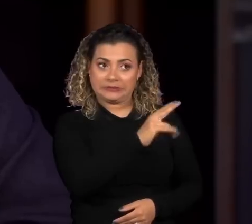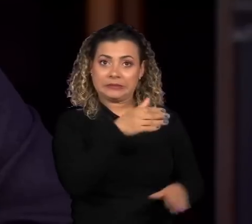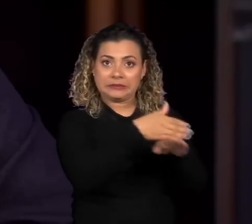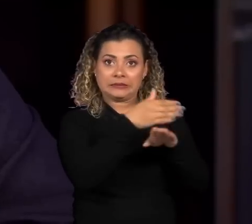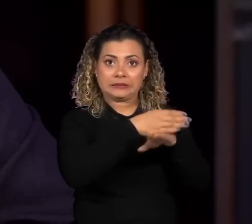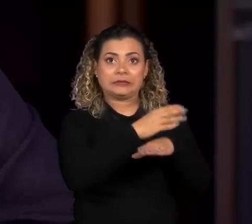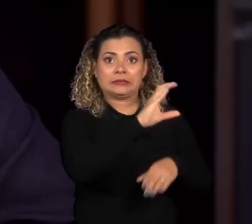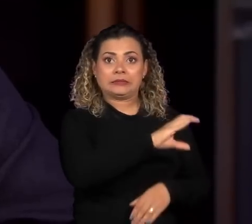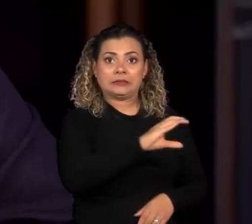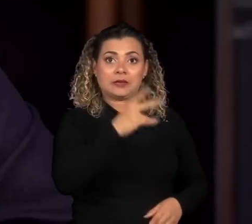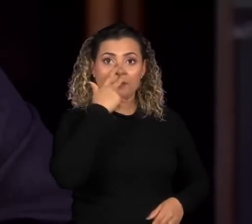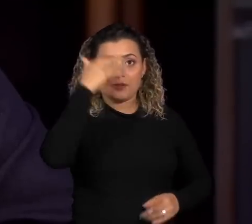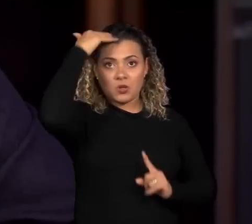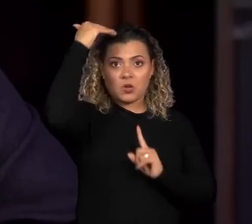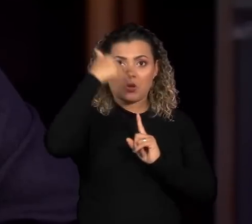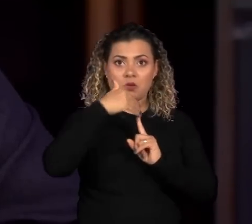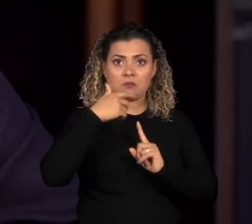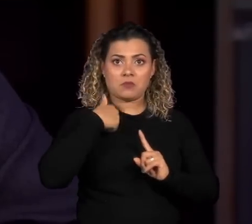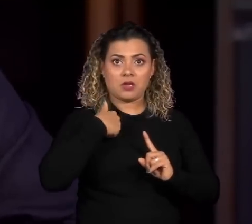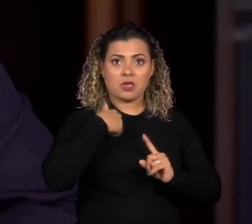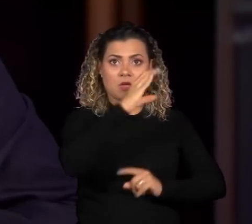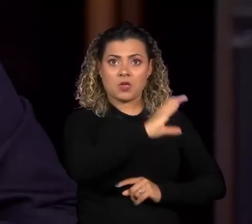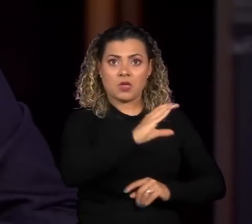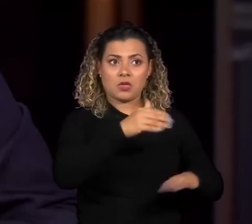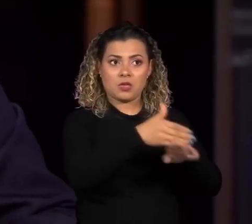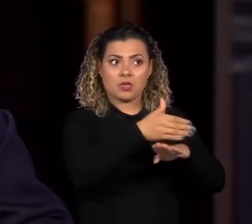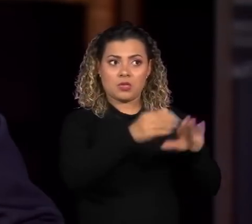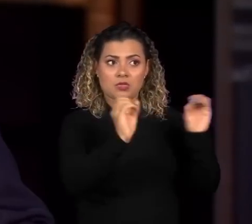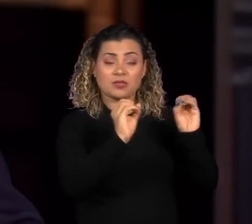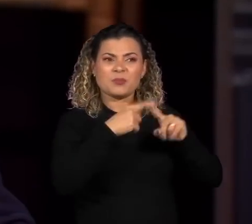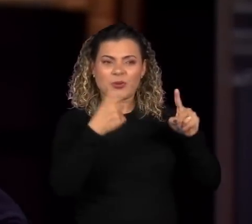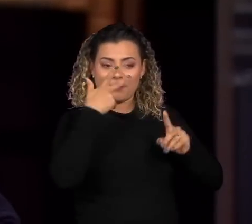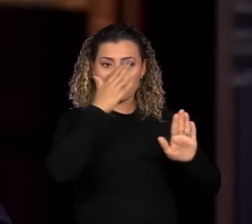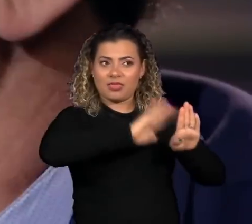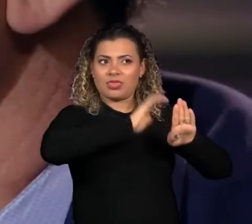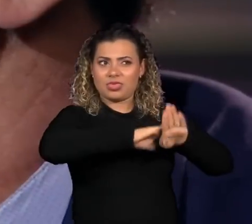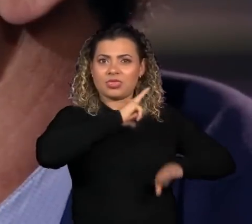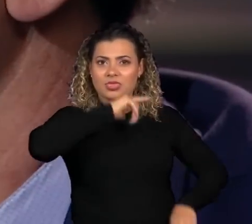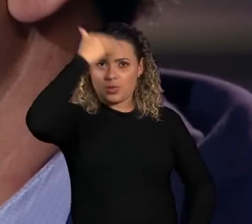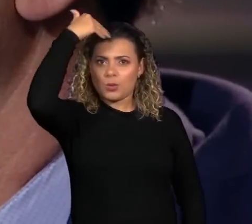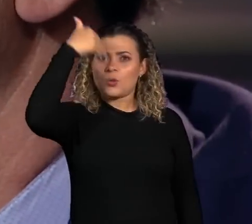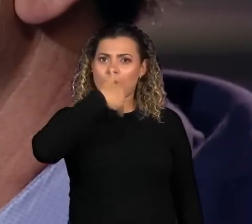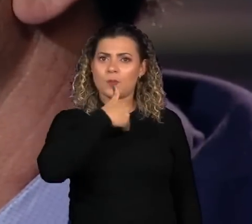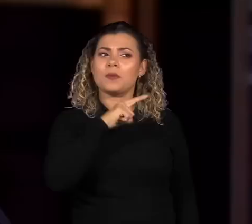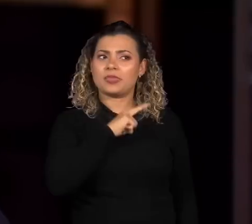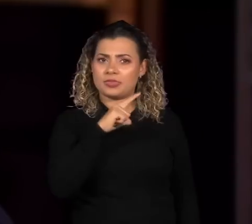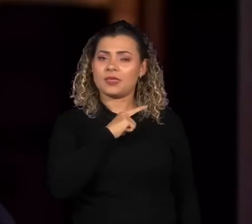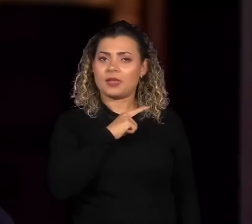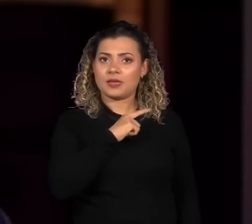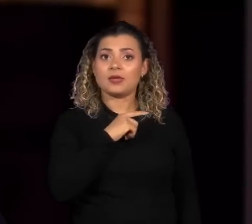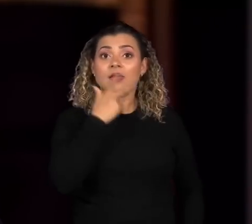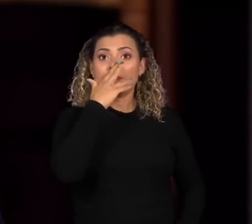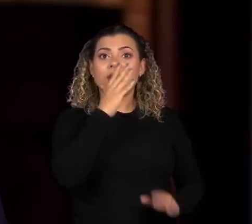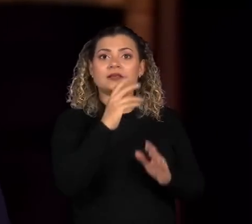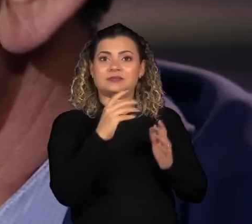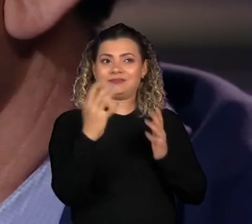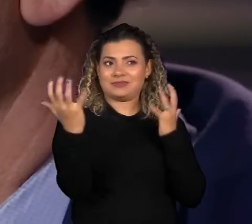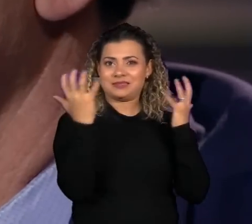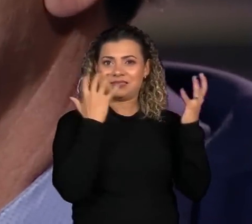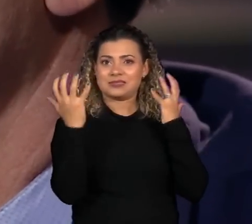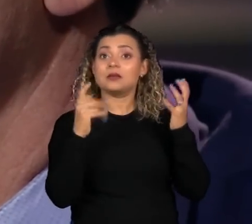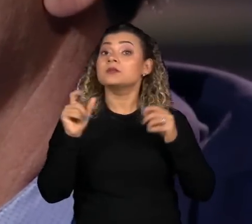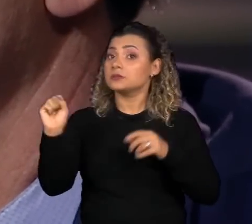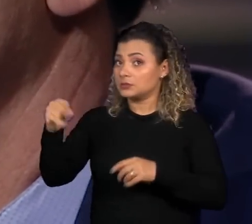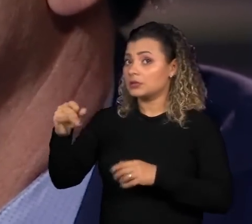ficar culpado por não ir à missa. Entendi. Porque tem a culpa também, não tem? Claro, a igreja culpa nunca é católica, boa. A igreja trabalha com a culpa. Para